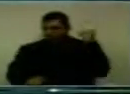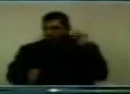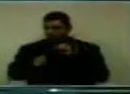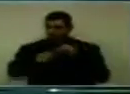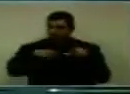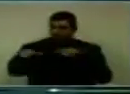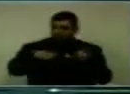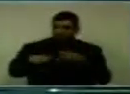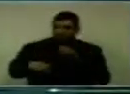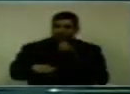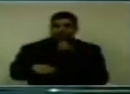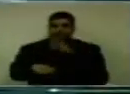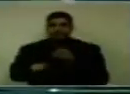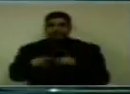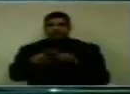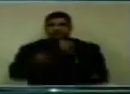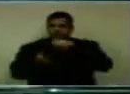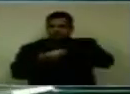foi expedido,